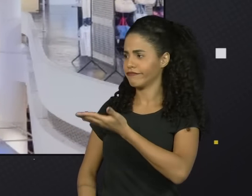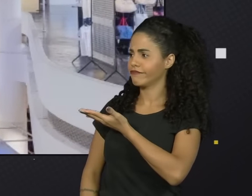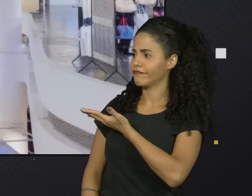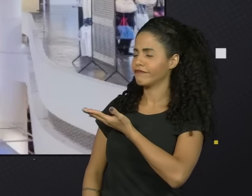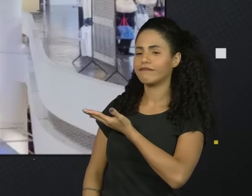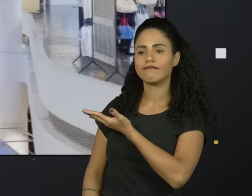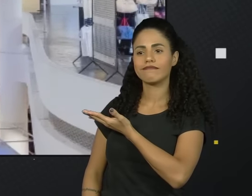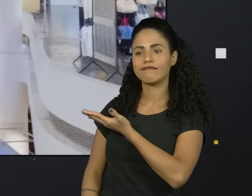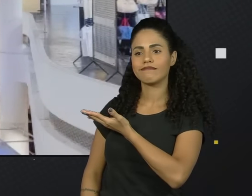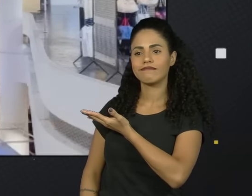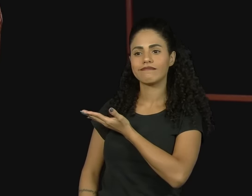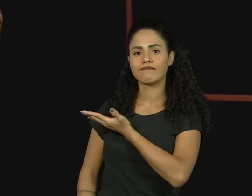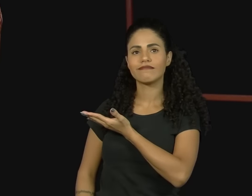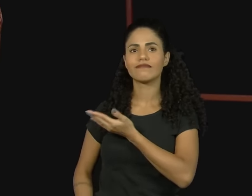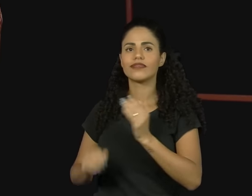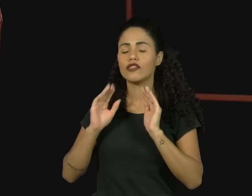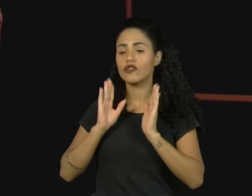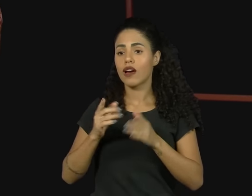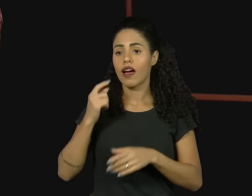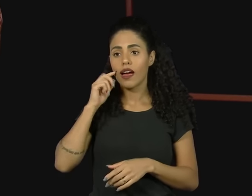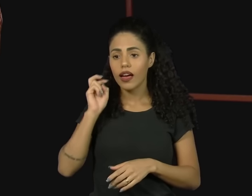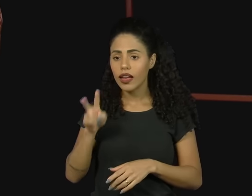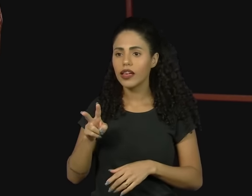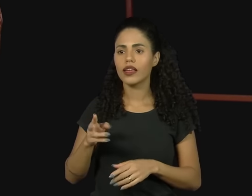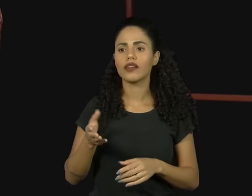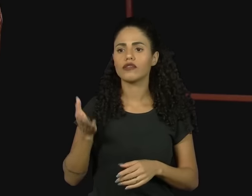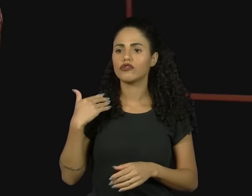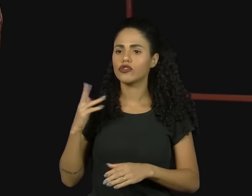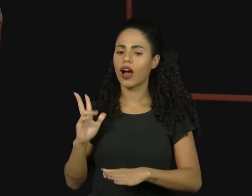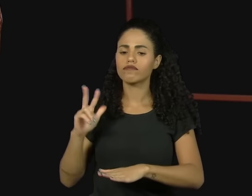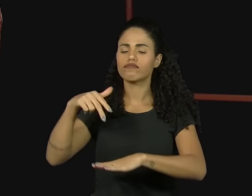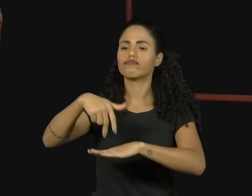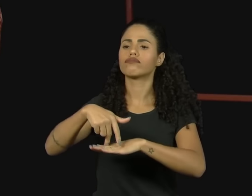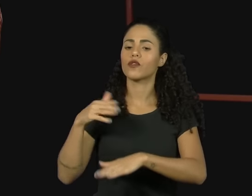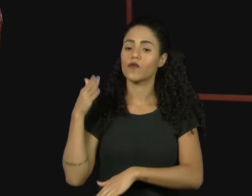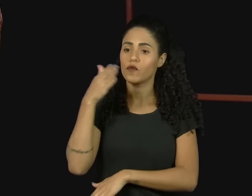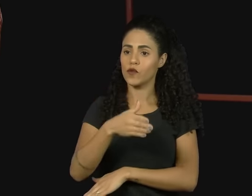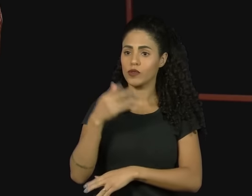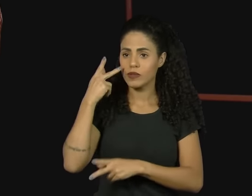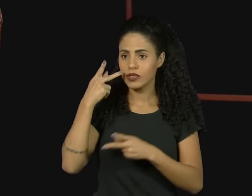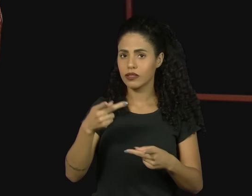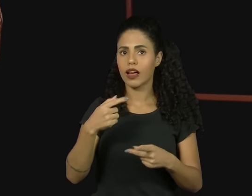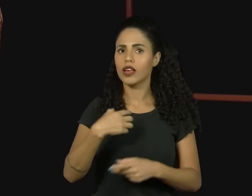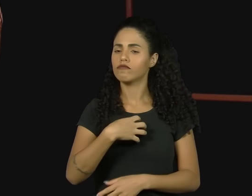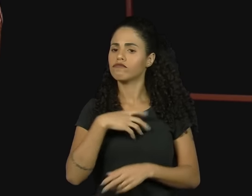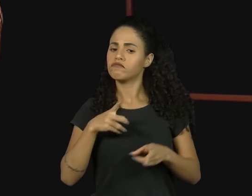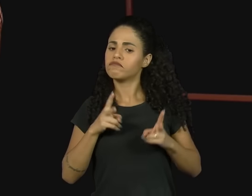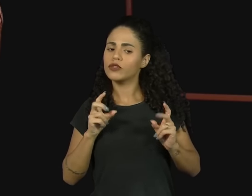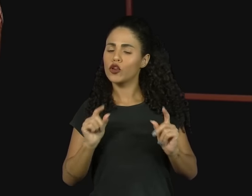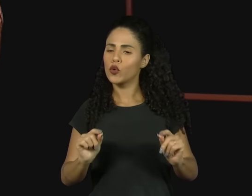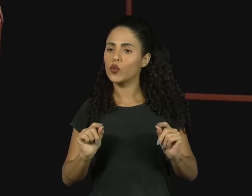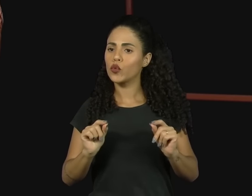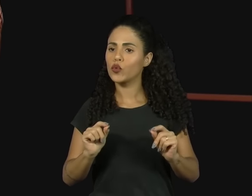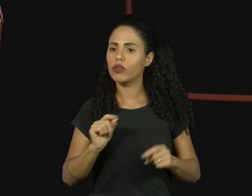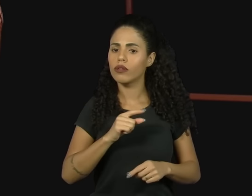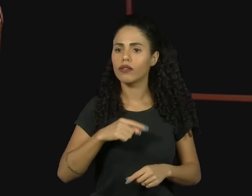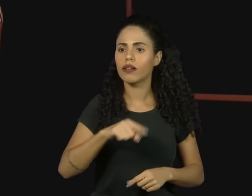são 20 anos, né? Eu já tinha ido desde a primeira vez. E eu senti